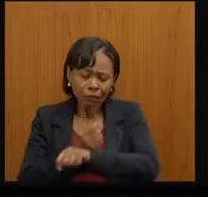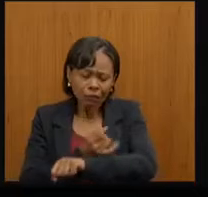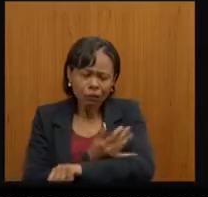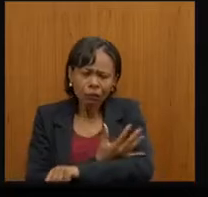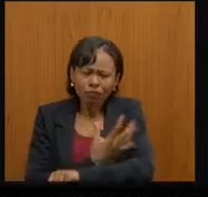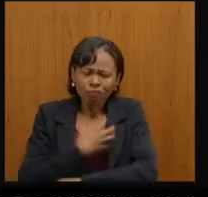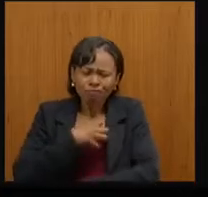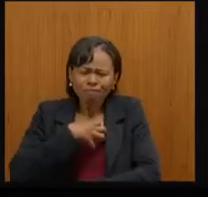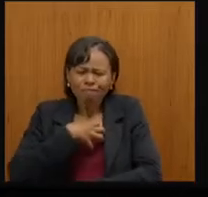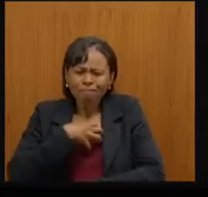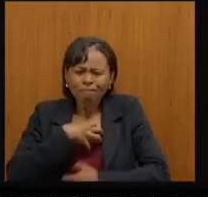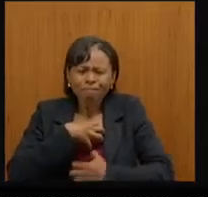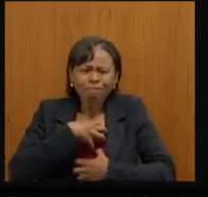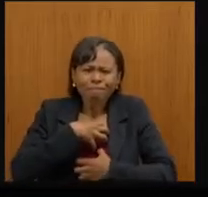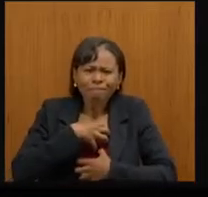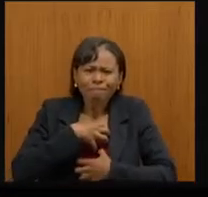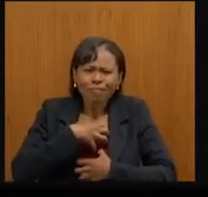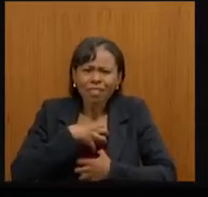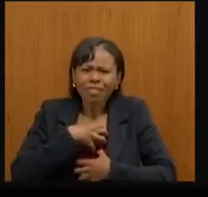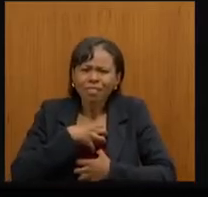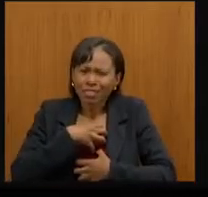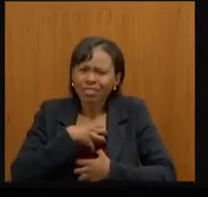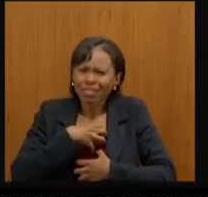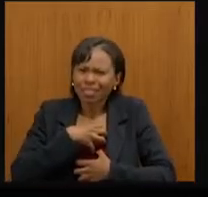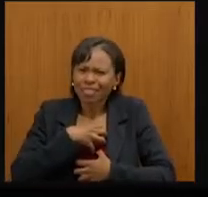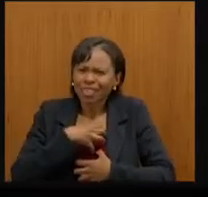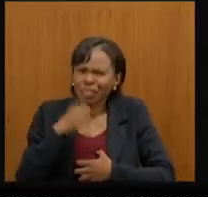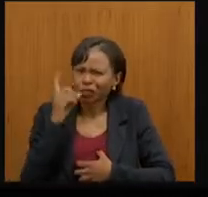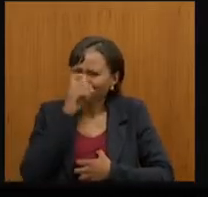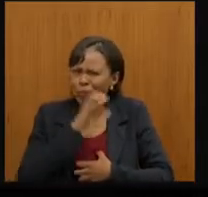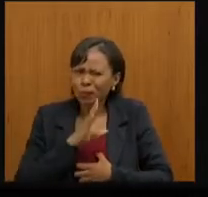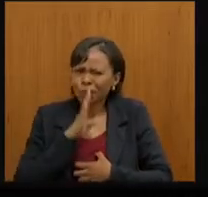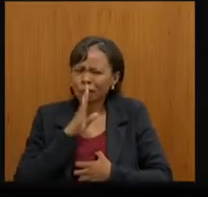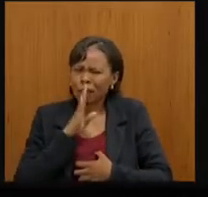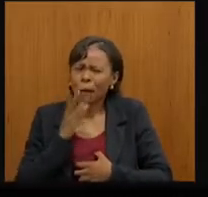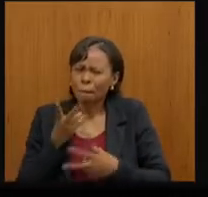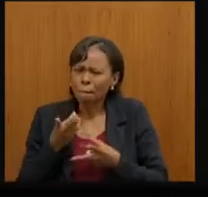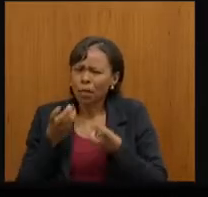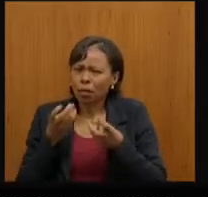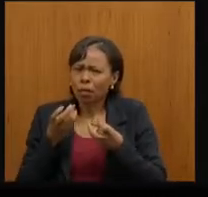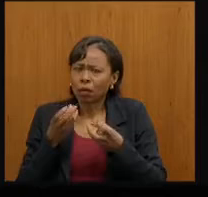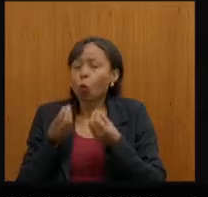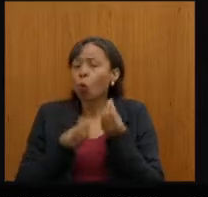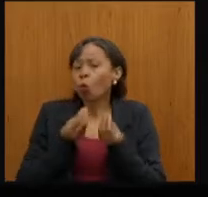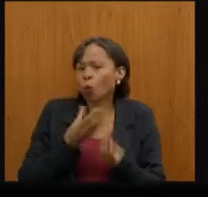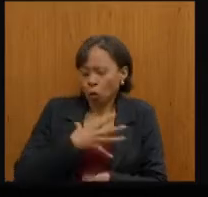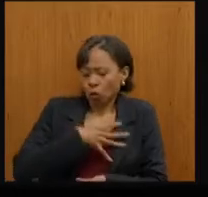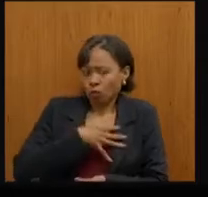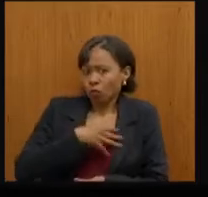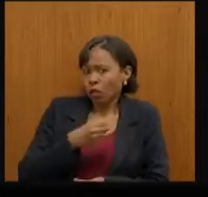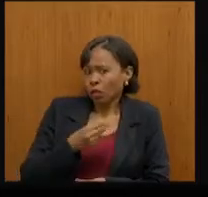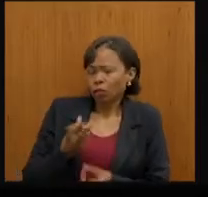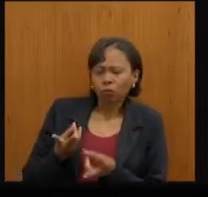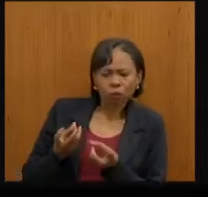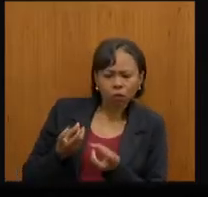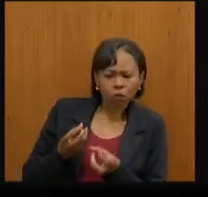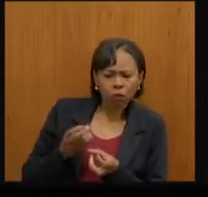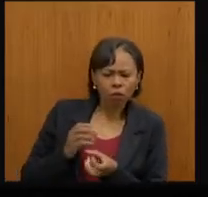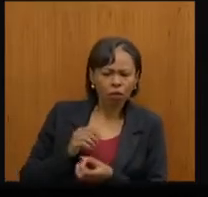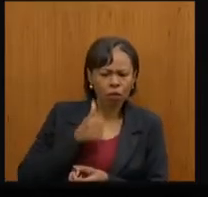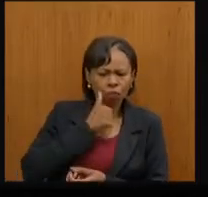alguém pode um filho dizer não a minha tia só mesmo né A minha mãe tá sofrendo isso